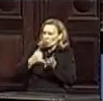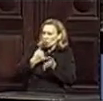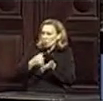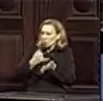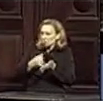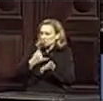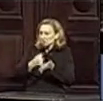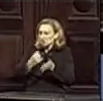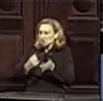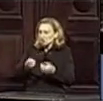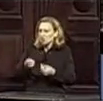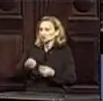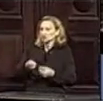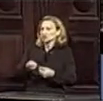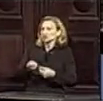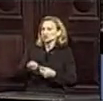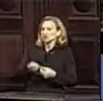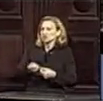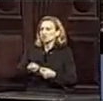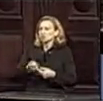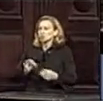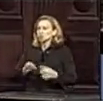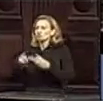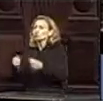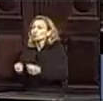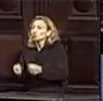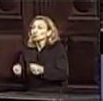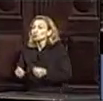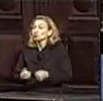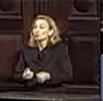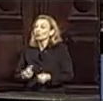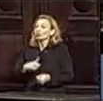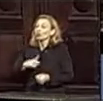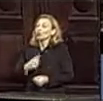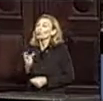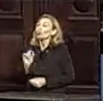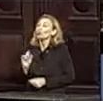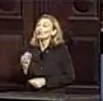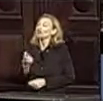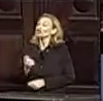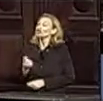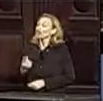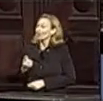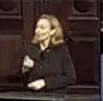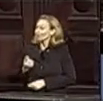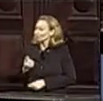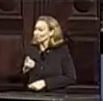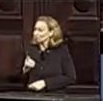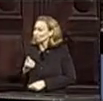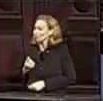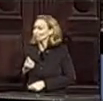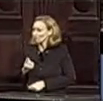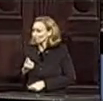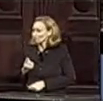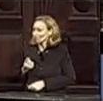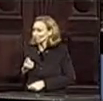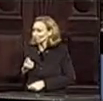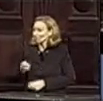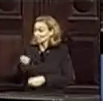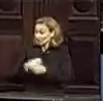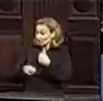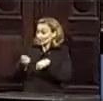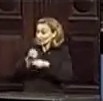a prostituição, são atividades econômicas que geram recursos financeiros que